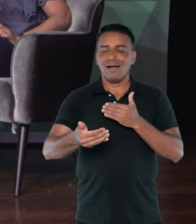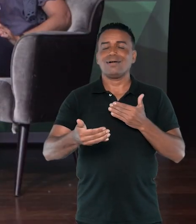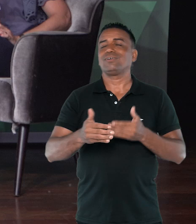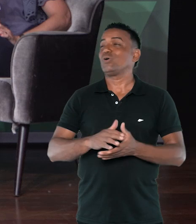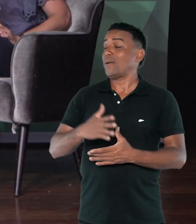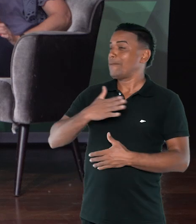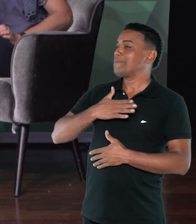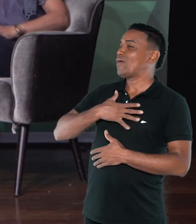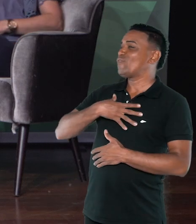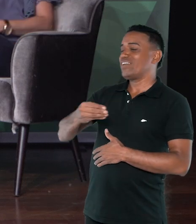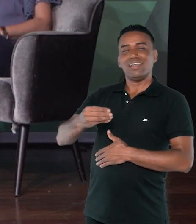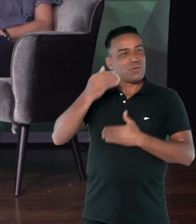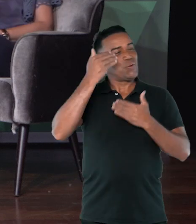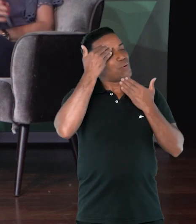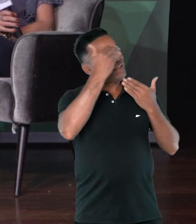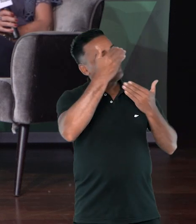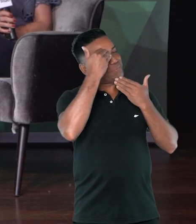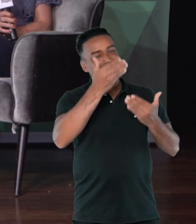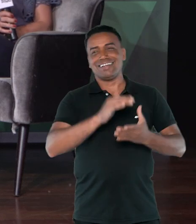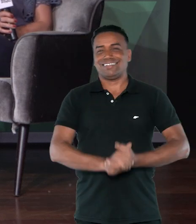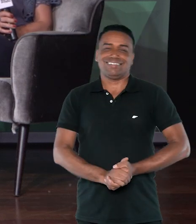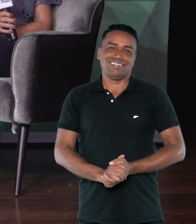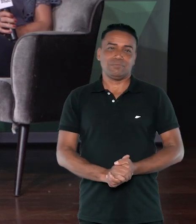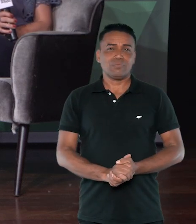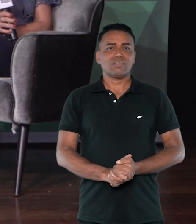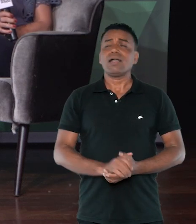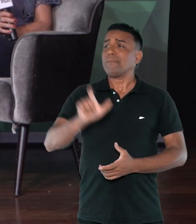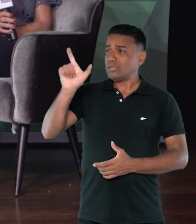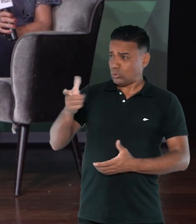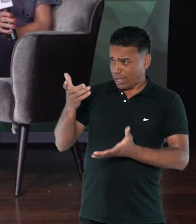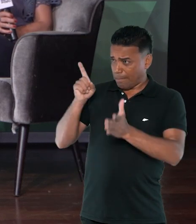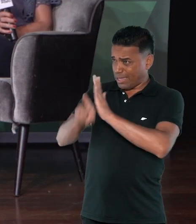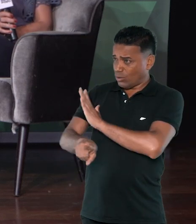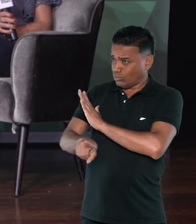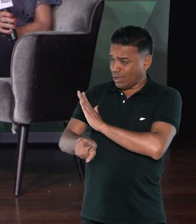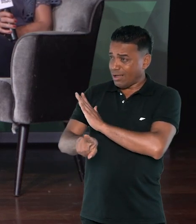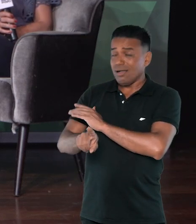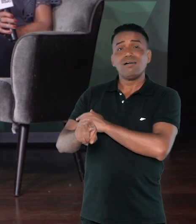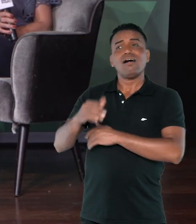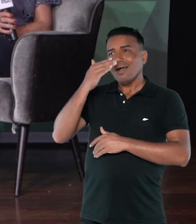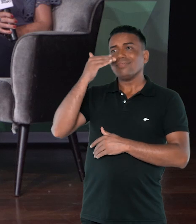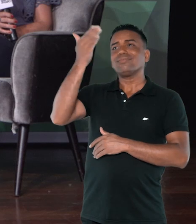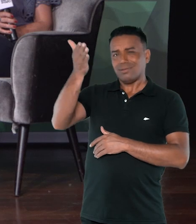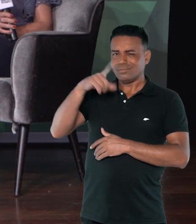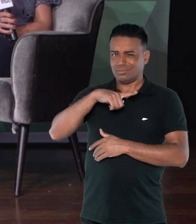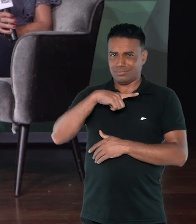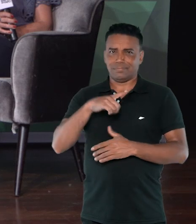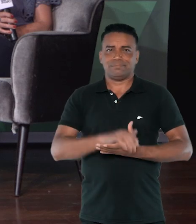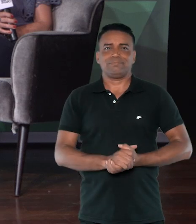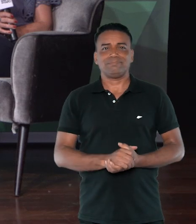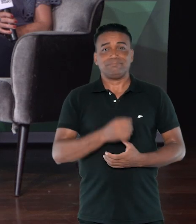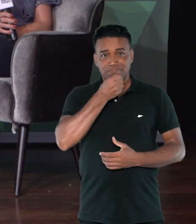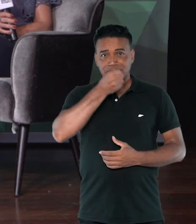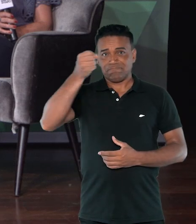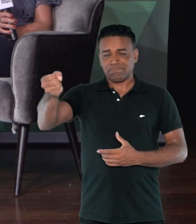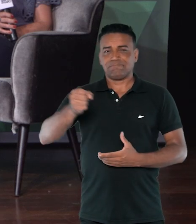Vamos participar, né, gente? Porque aqui é sempre um papo. Todo mundo conversa. Boa noite. Boa noite, qual é o seu nome? Meu nome é